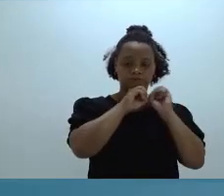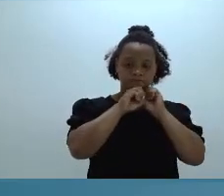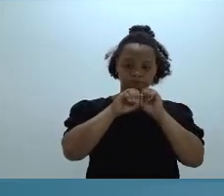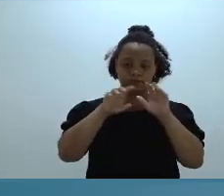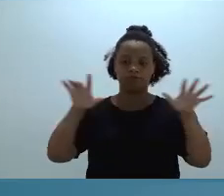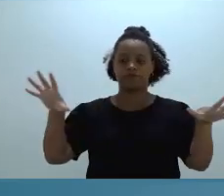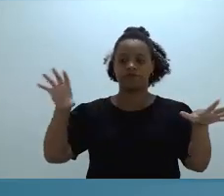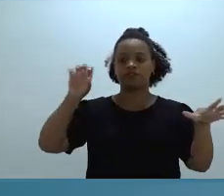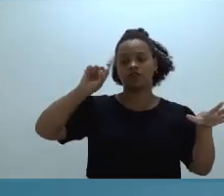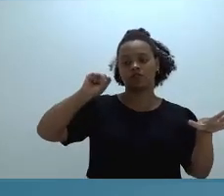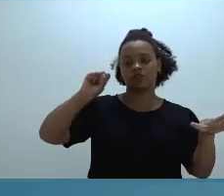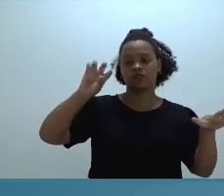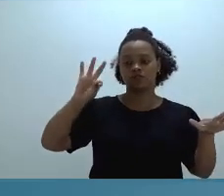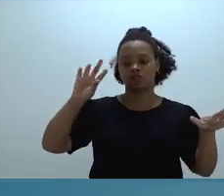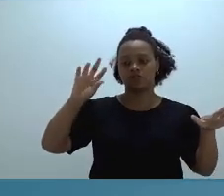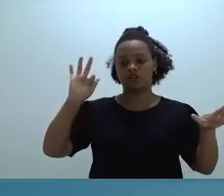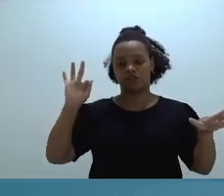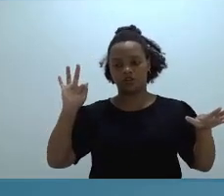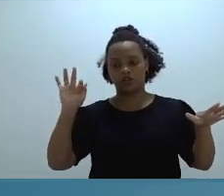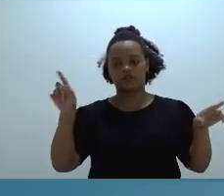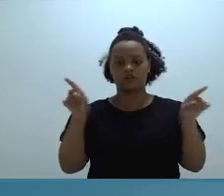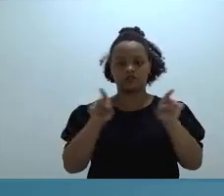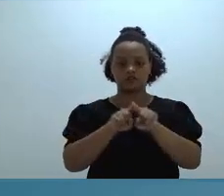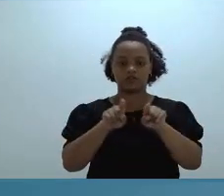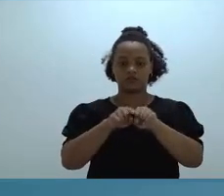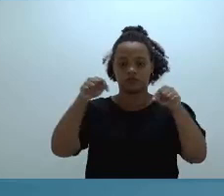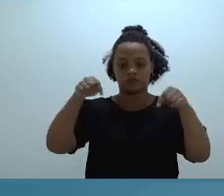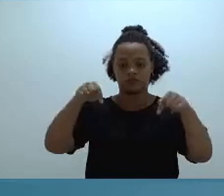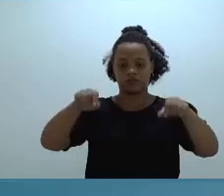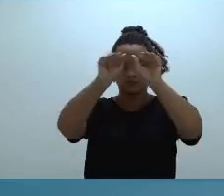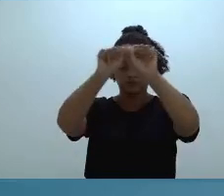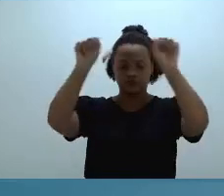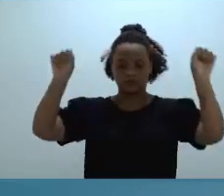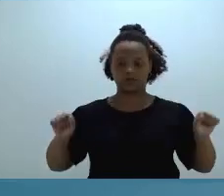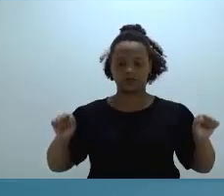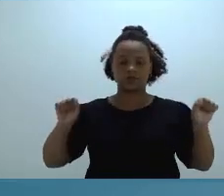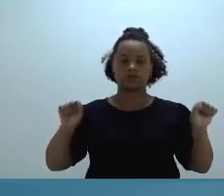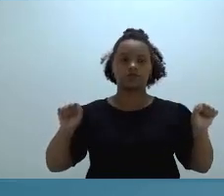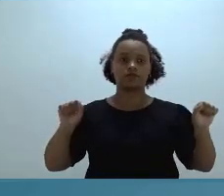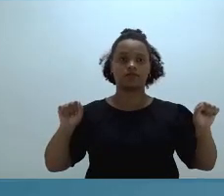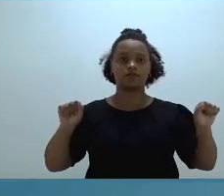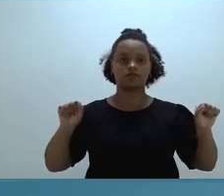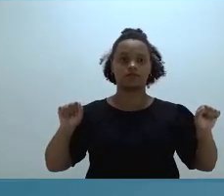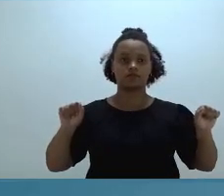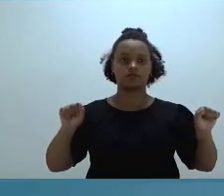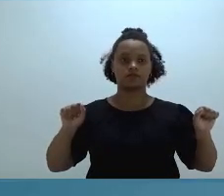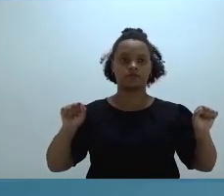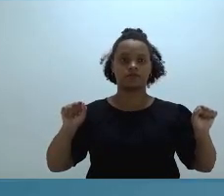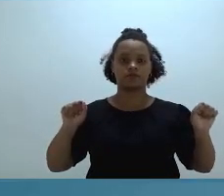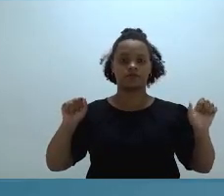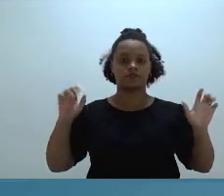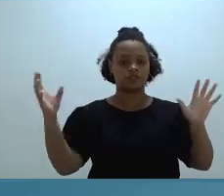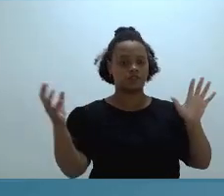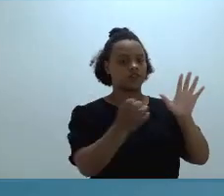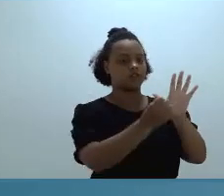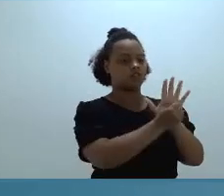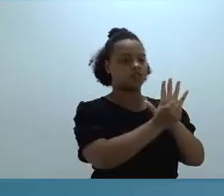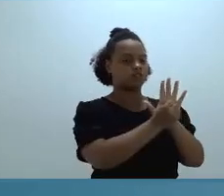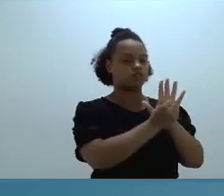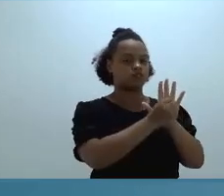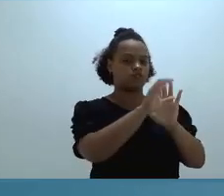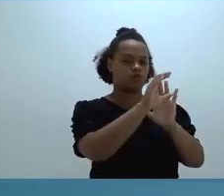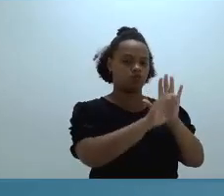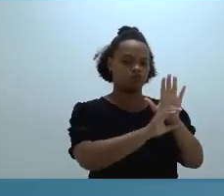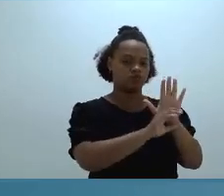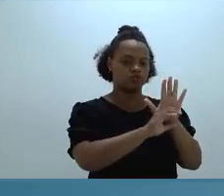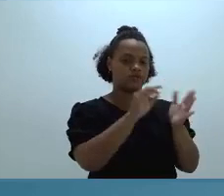Tribunal Federal e também pelo plenário desta Igreja Corte, afirmando a inconstitucionalidade da gratificação